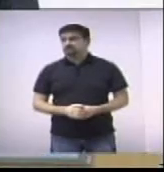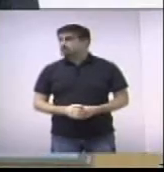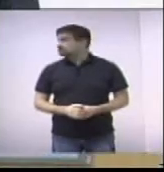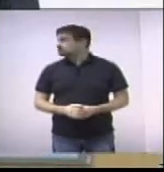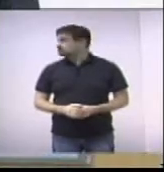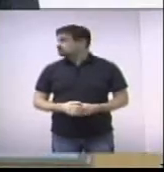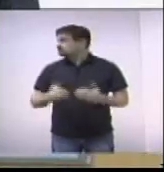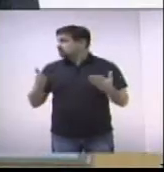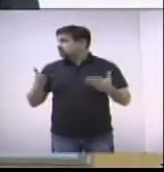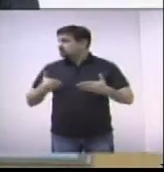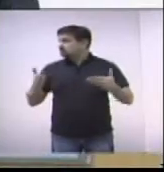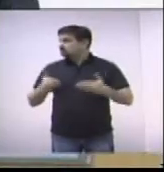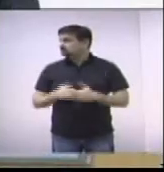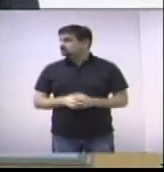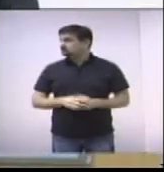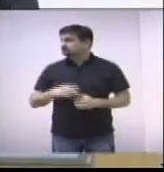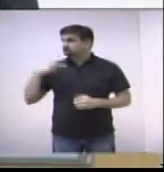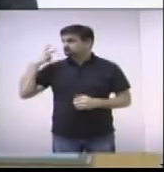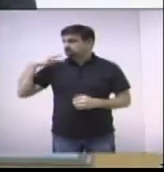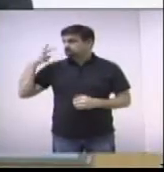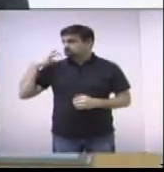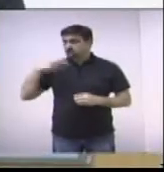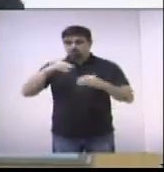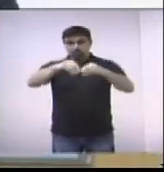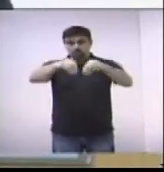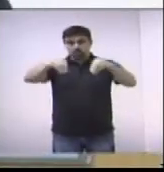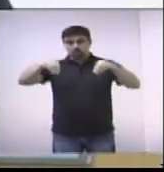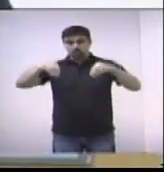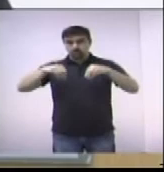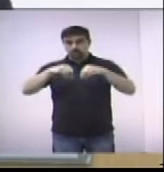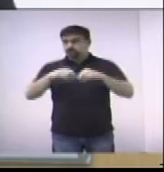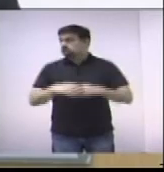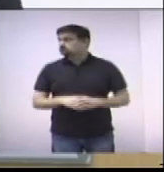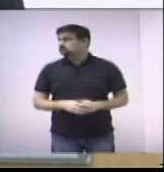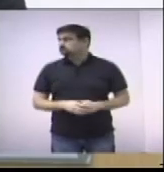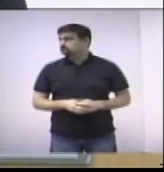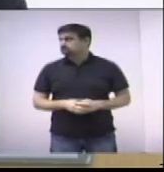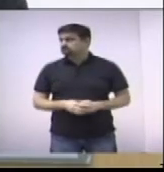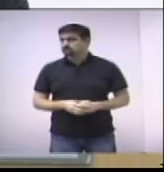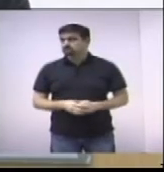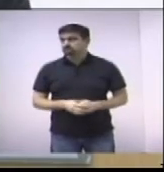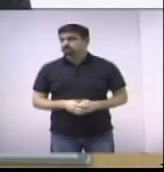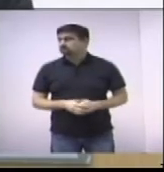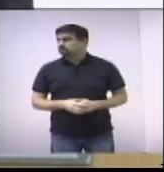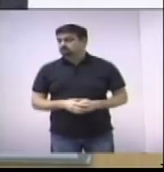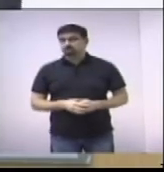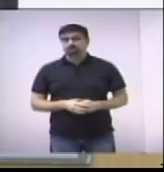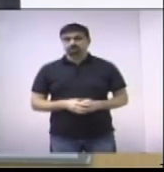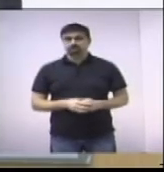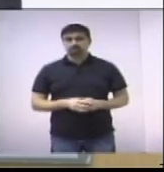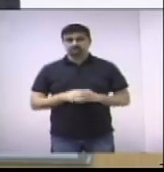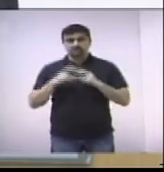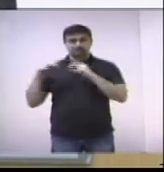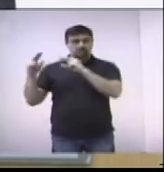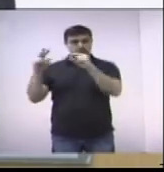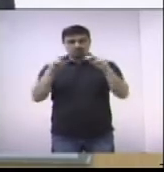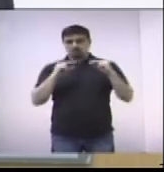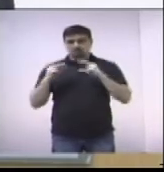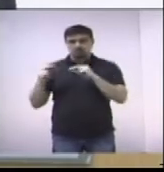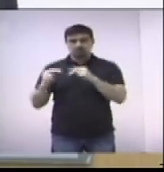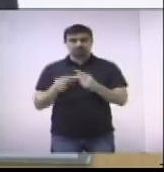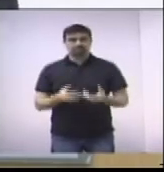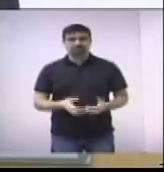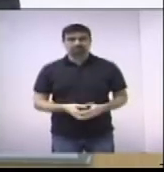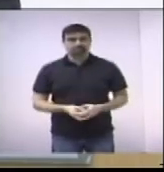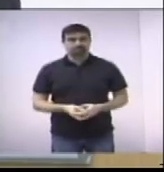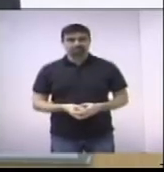Com a palavra, o vereador Danilo Barros. Som. Boa noite, senhor presidente. Boa noite,